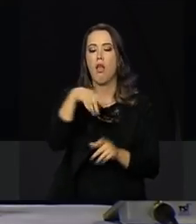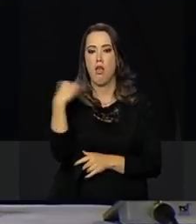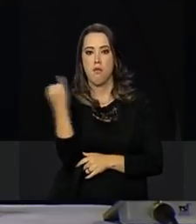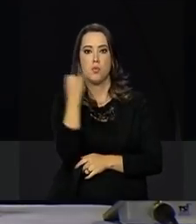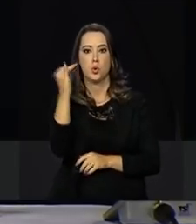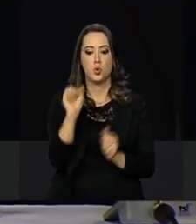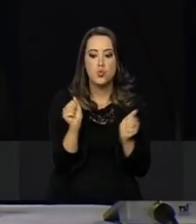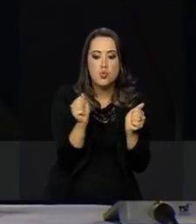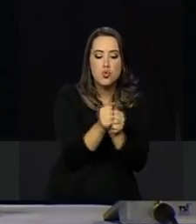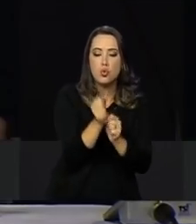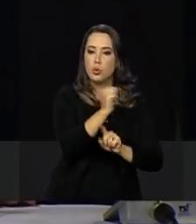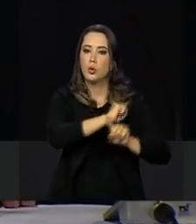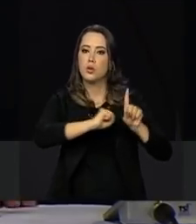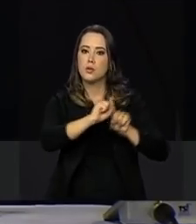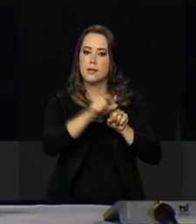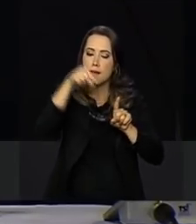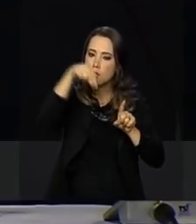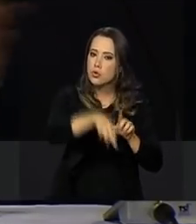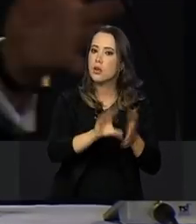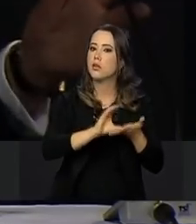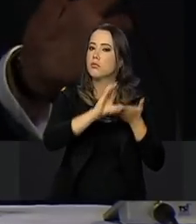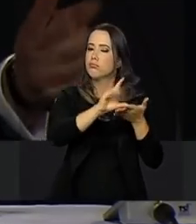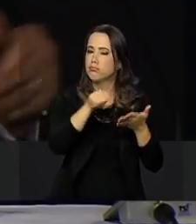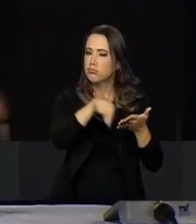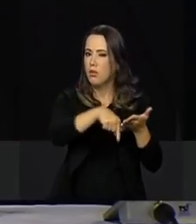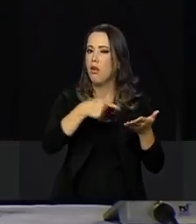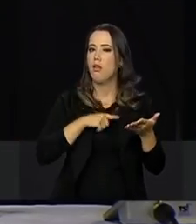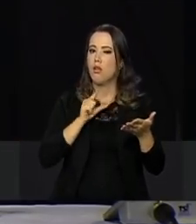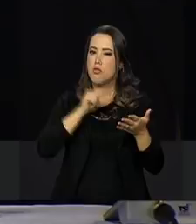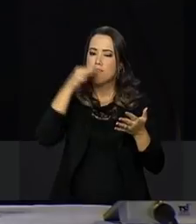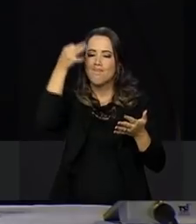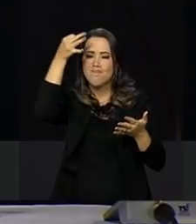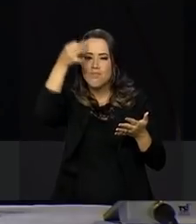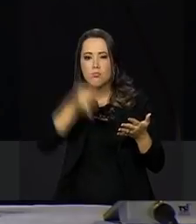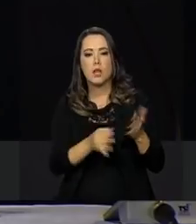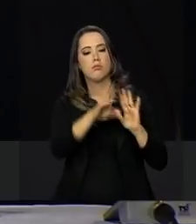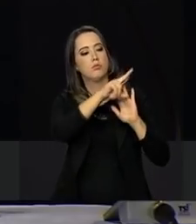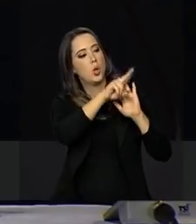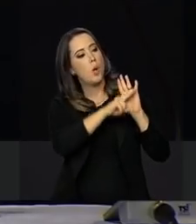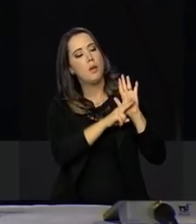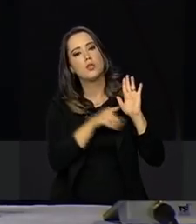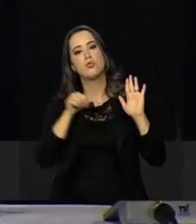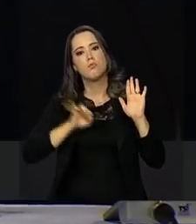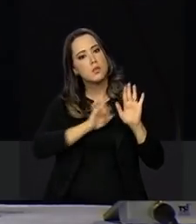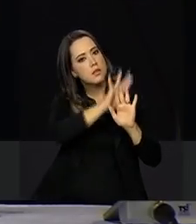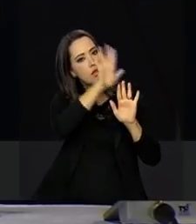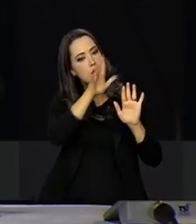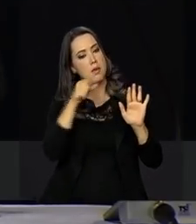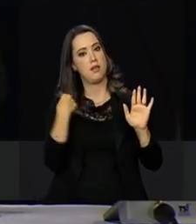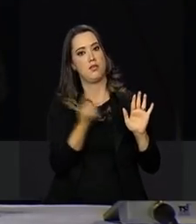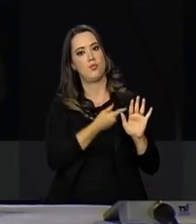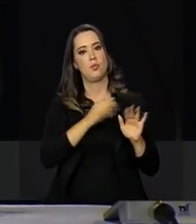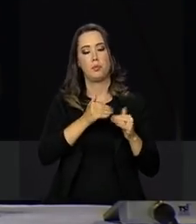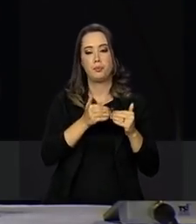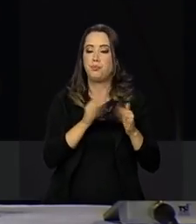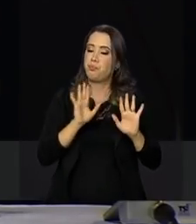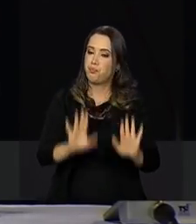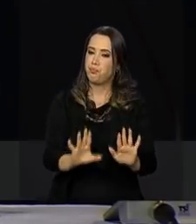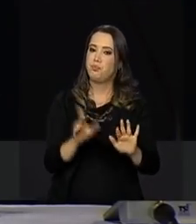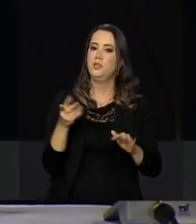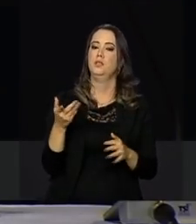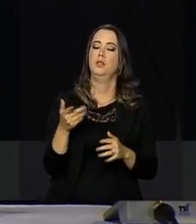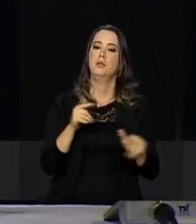é trabalhar com a sociedade, com critérios de absoluta transparência. Mas, de fora a parte,